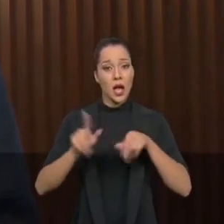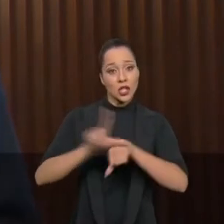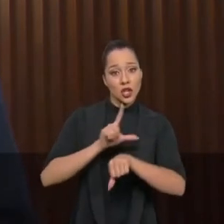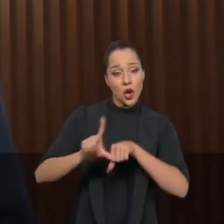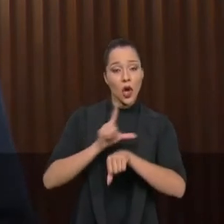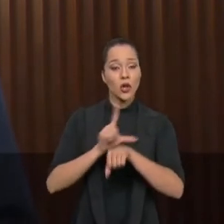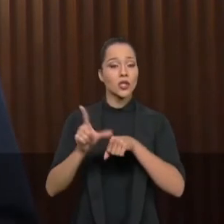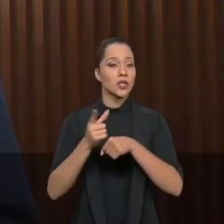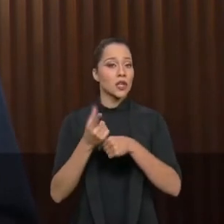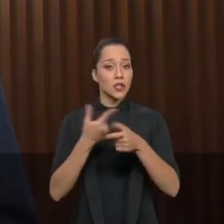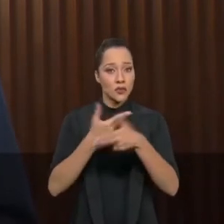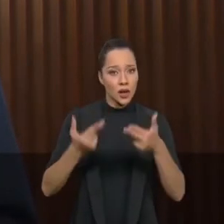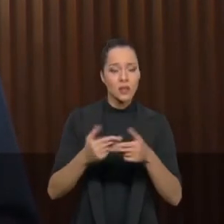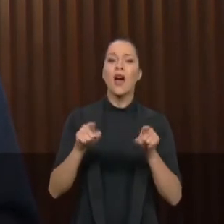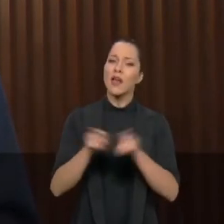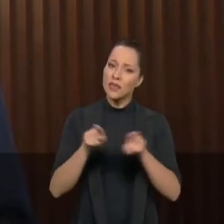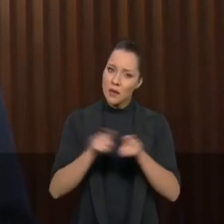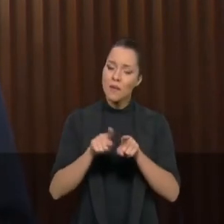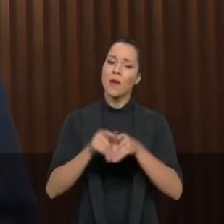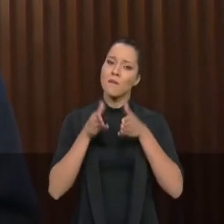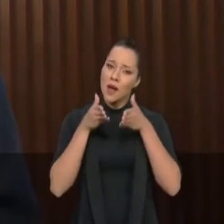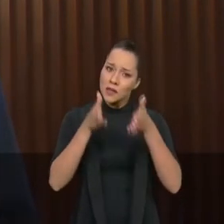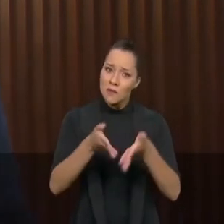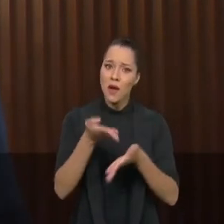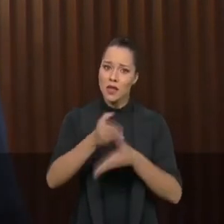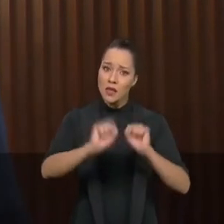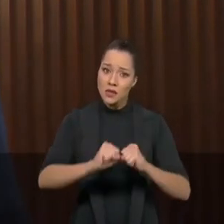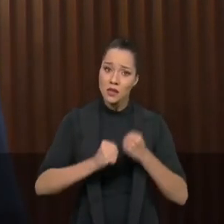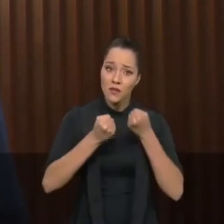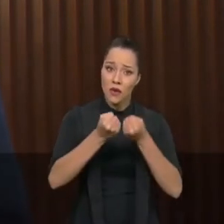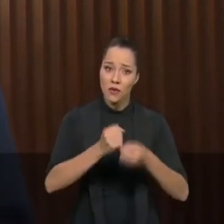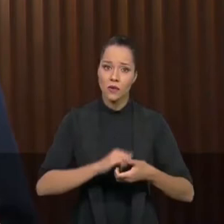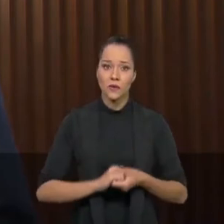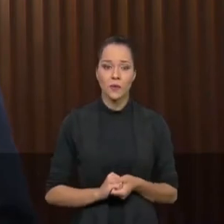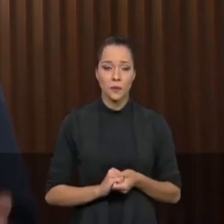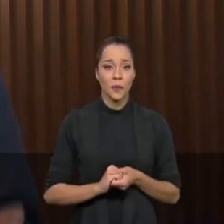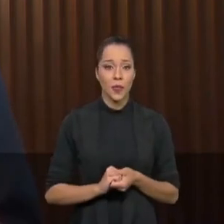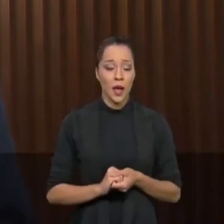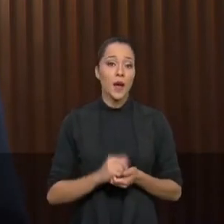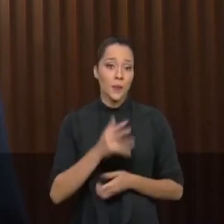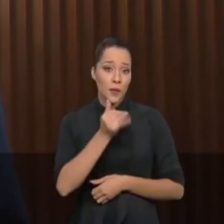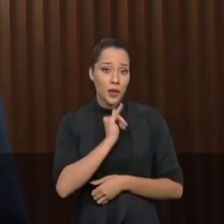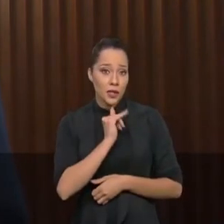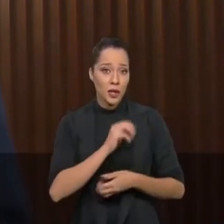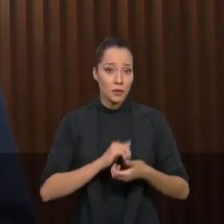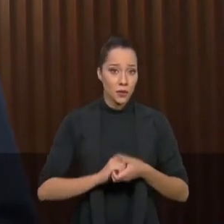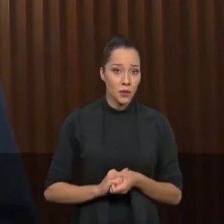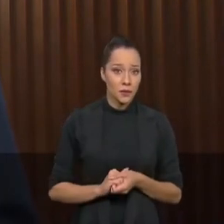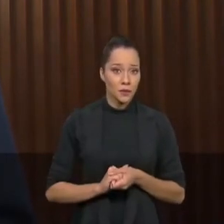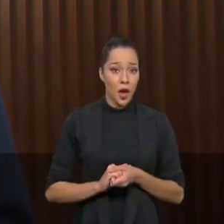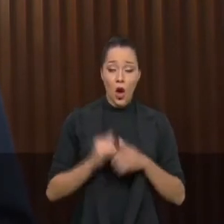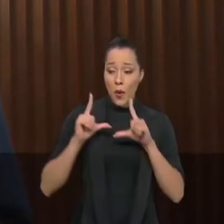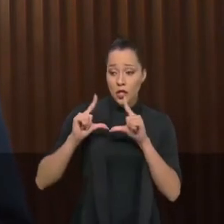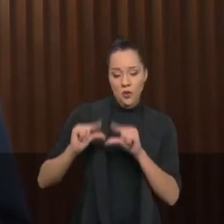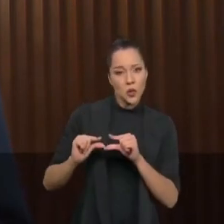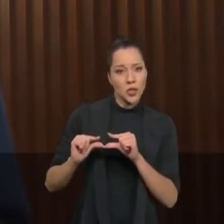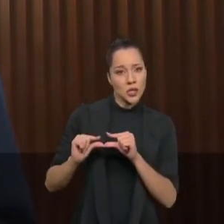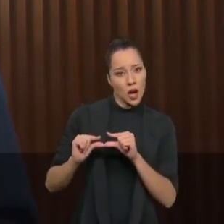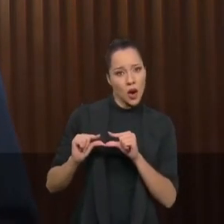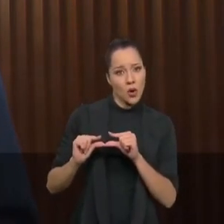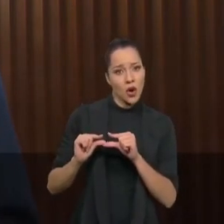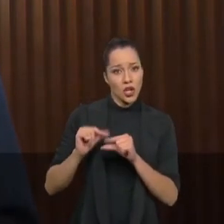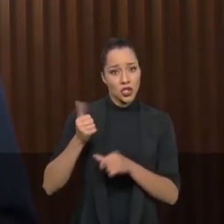e de serviços a também participar desse esforço. A título de exemplo, uma redução